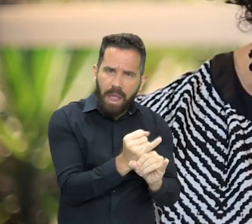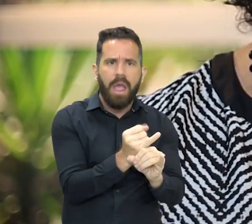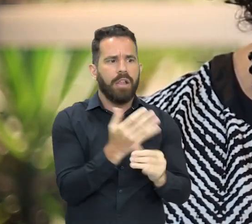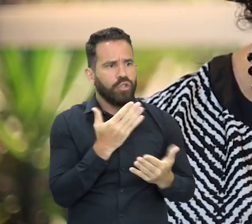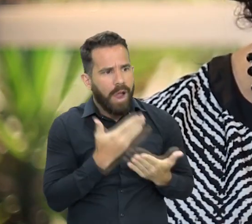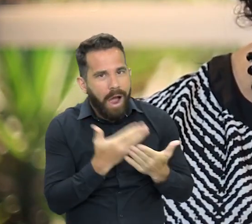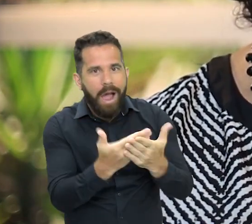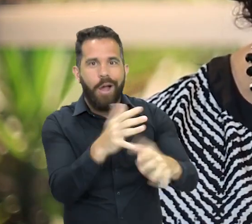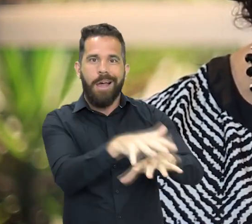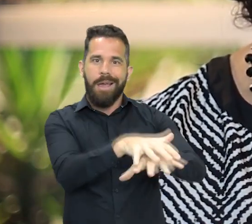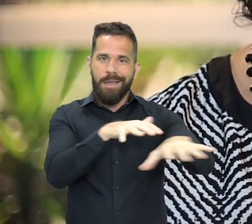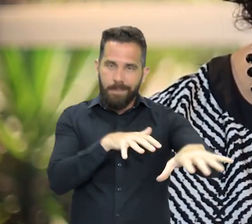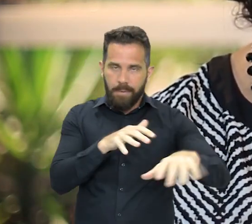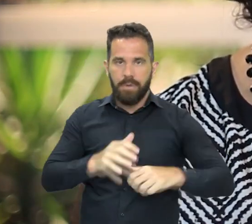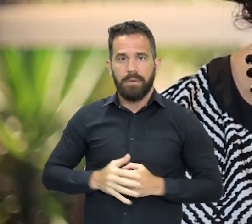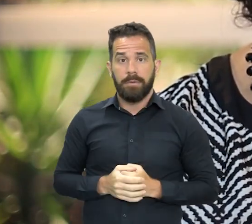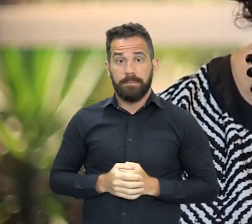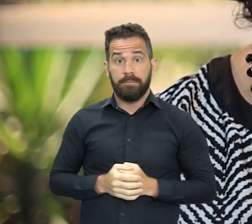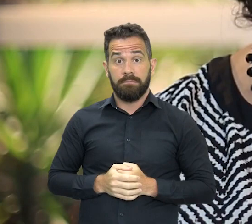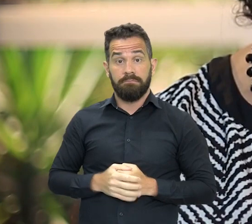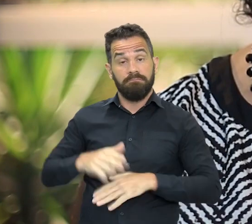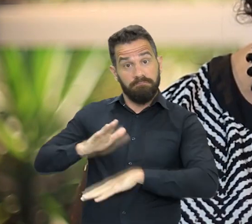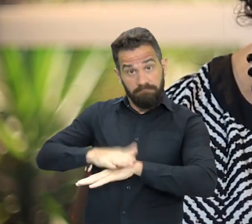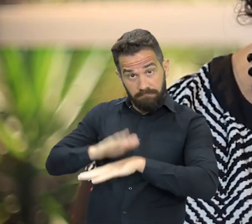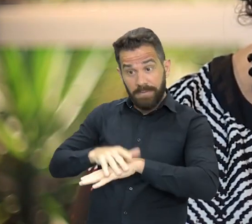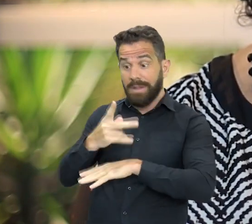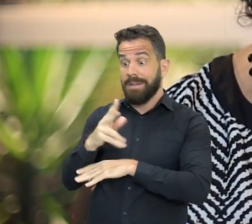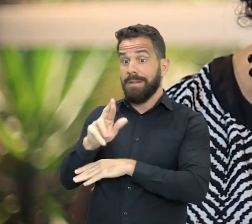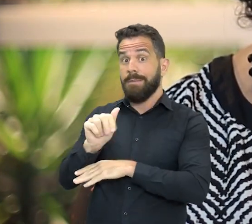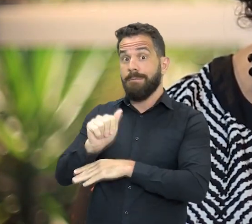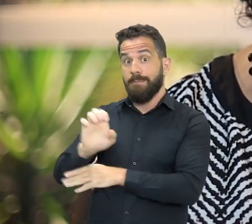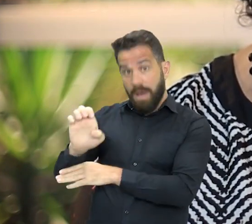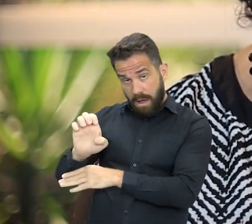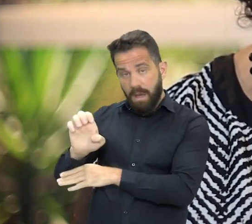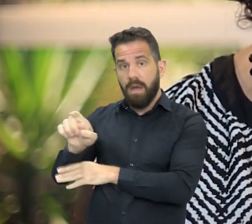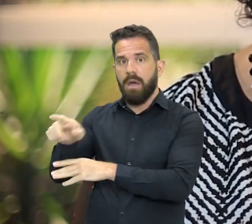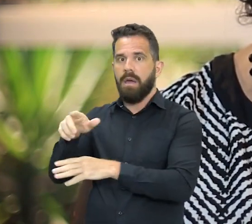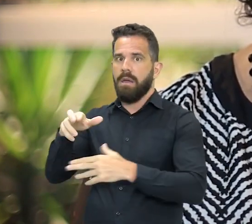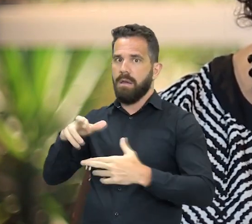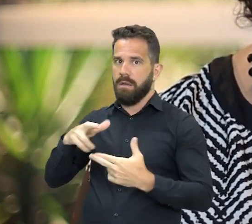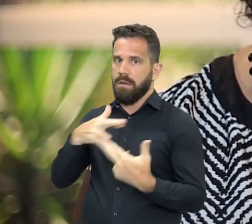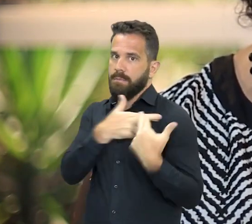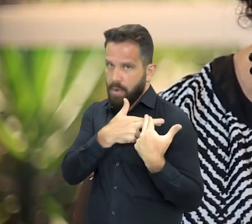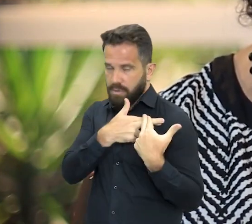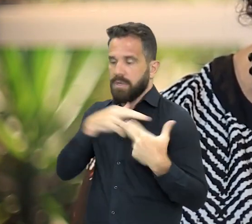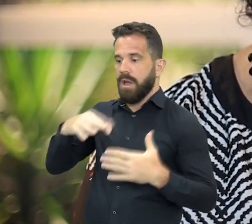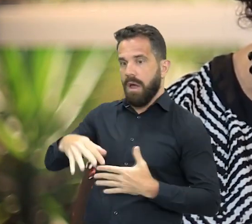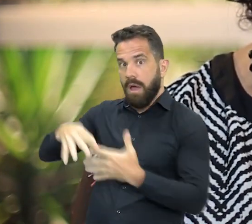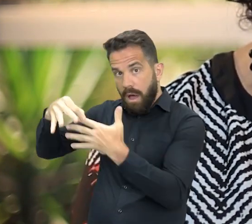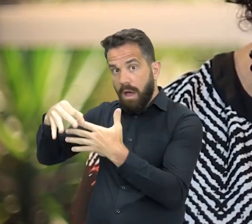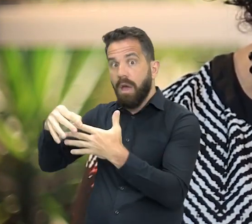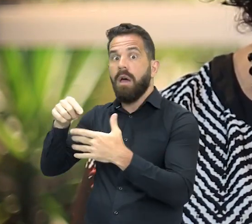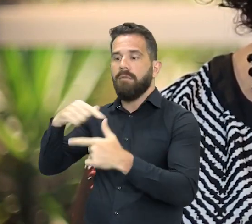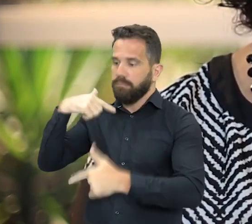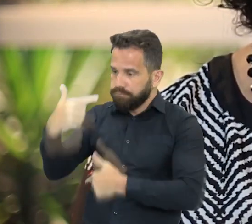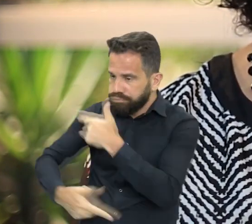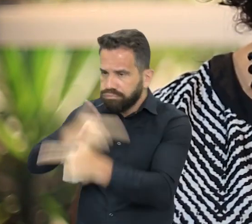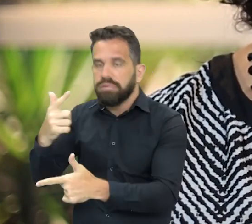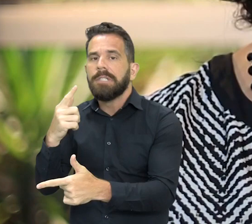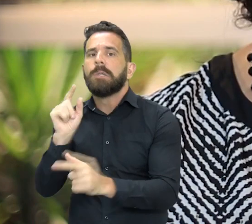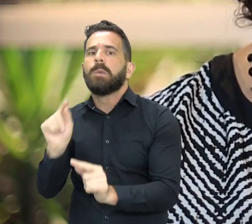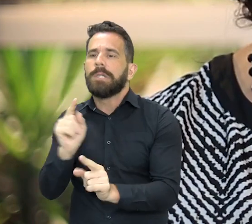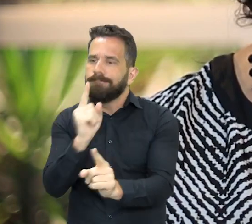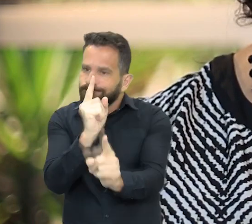aulas. E essa ação ela teve uma coordenação da PRAE, teve uma participação intensa da equipe da PRAE, no sentido